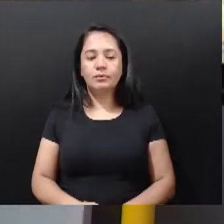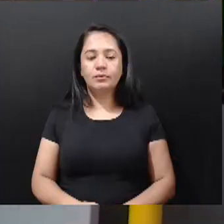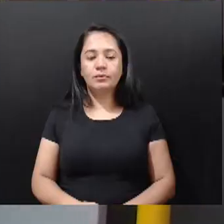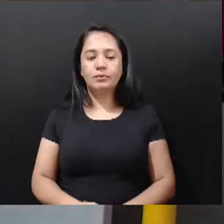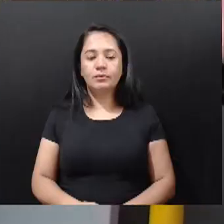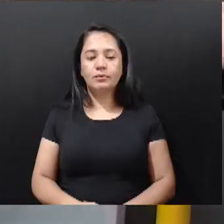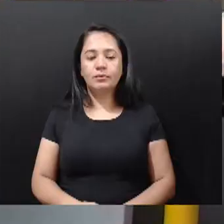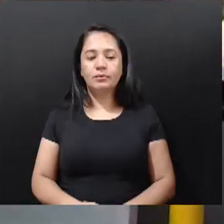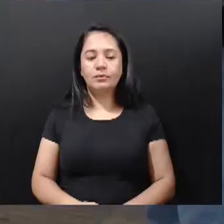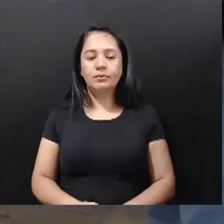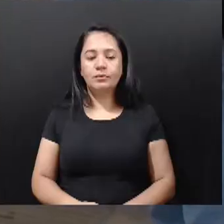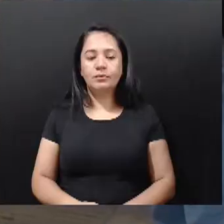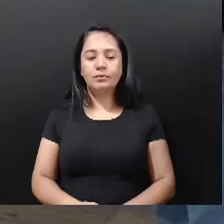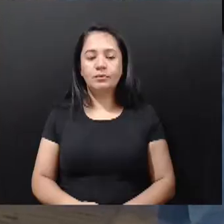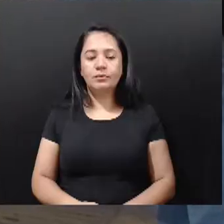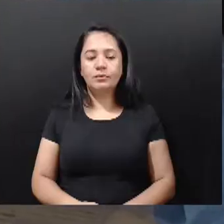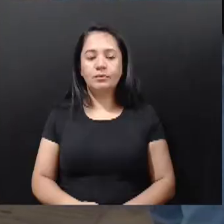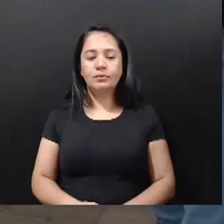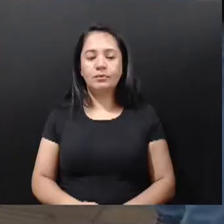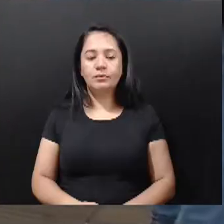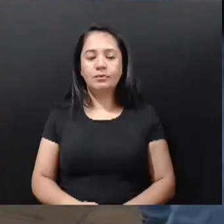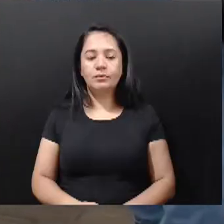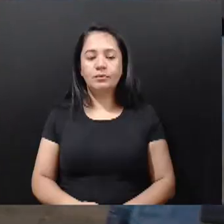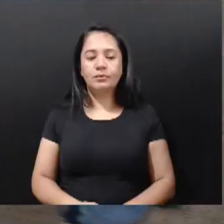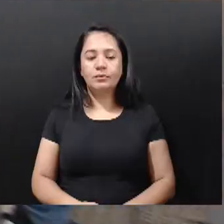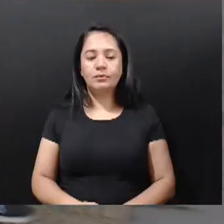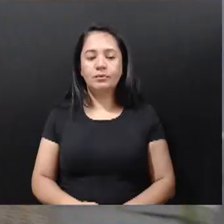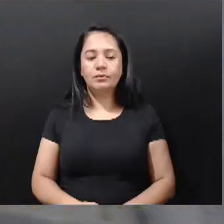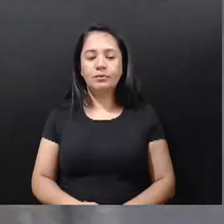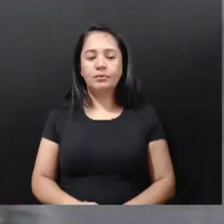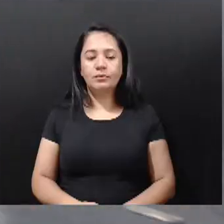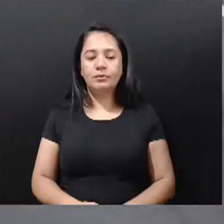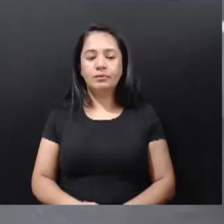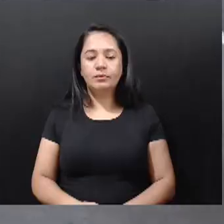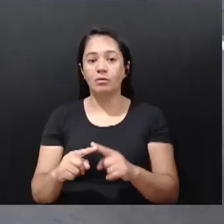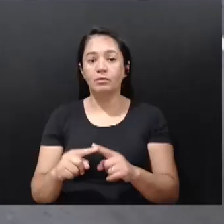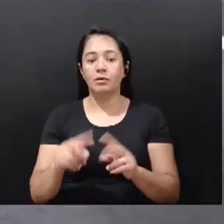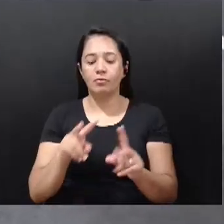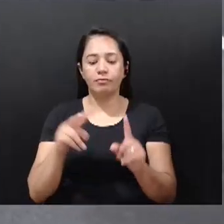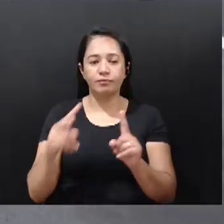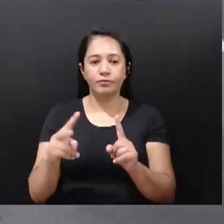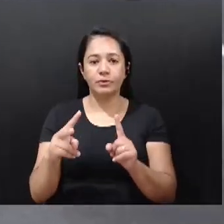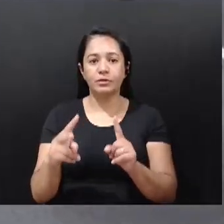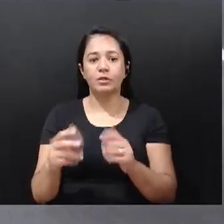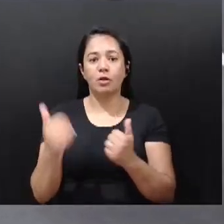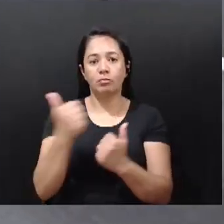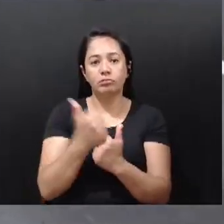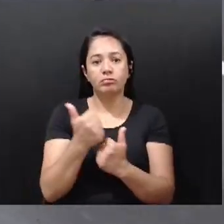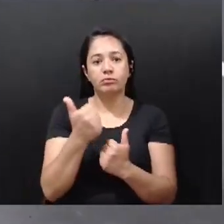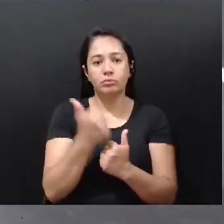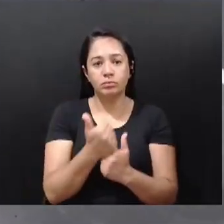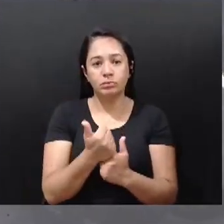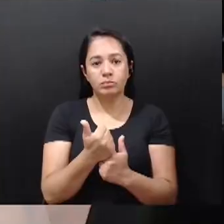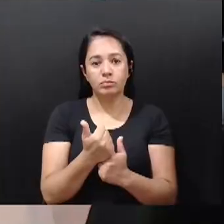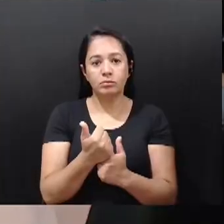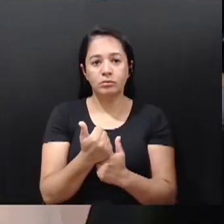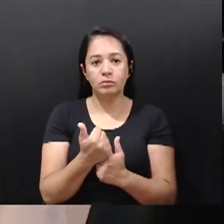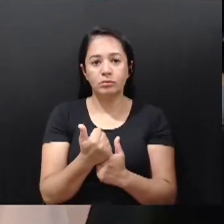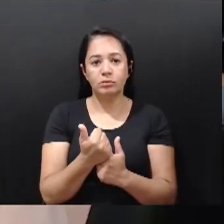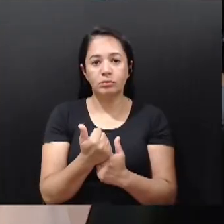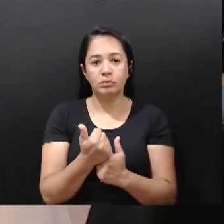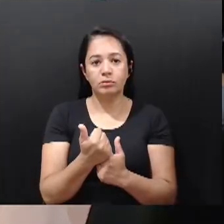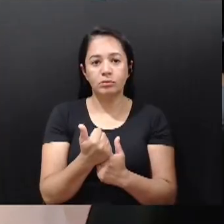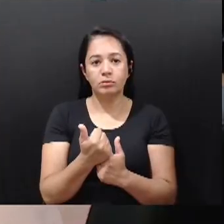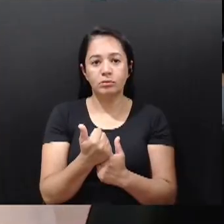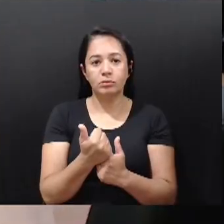5 anos é outra medida de justiça retroativa, que visa compensar os usuários pelos valores pagos em excesso. O projeto